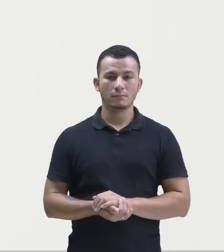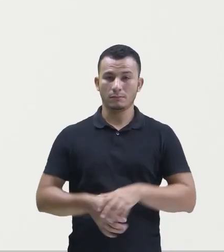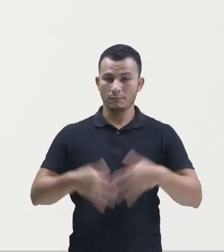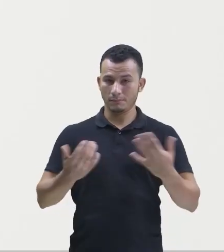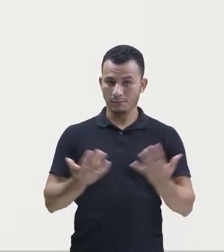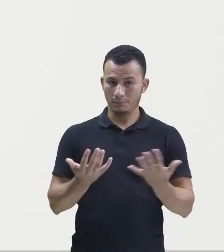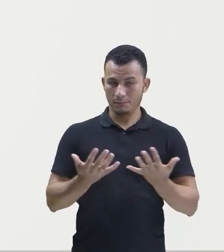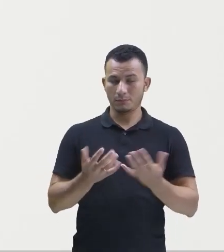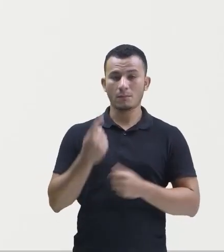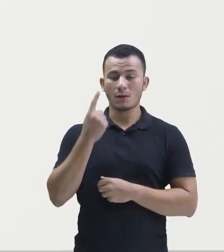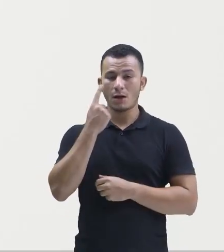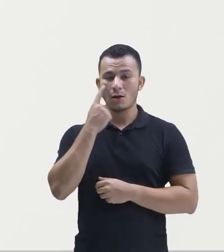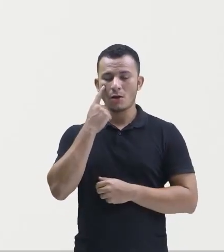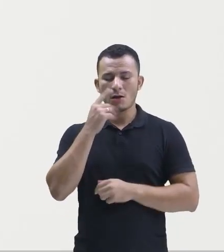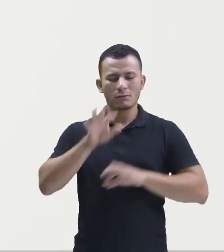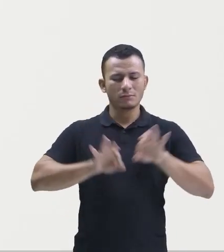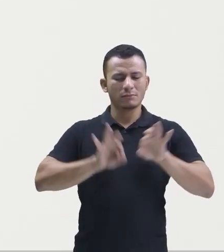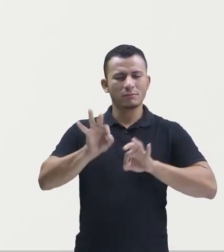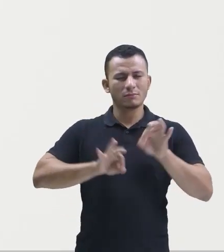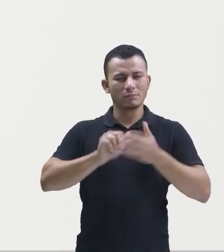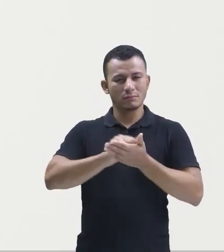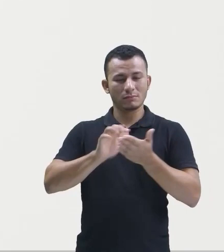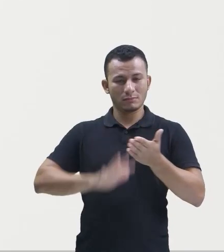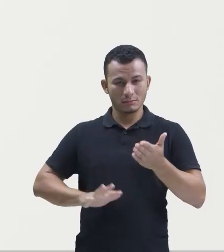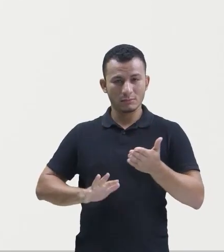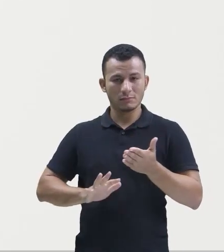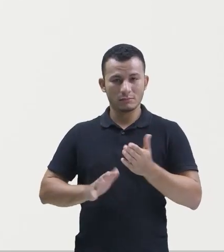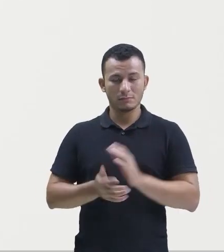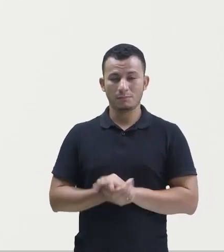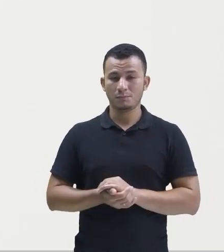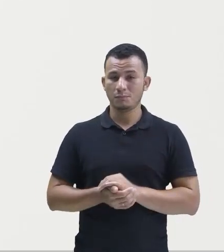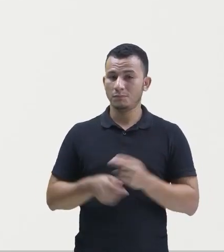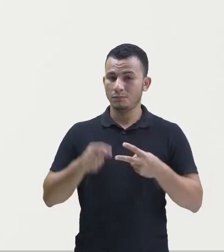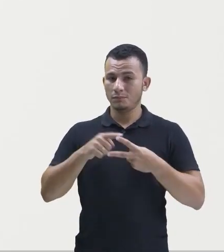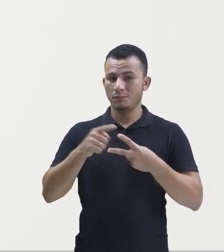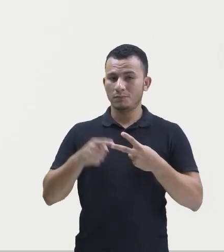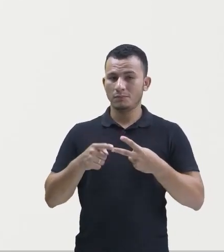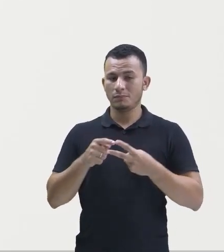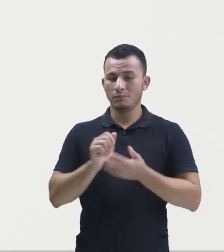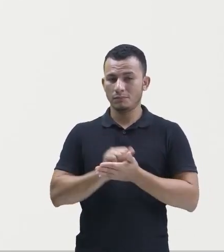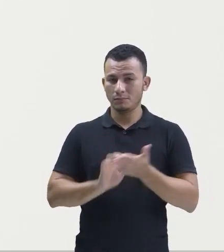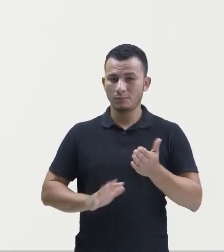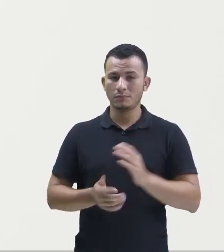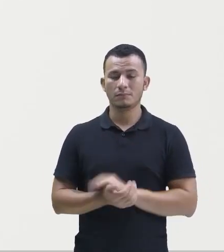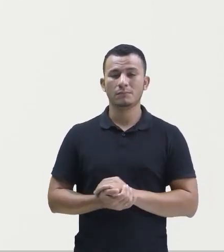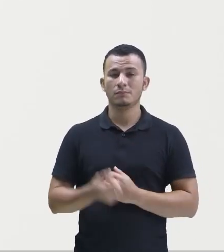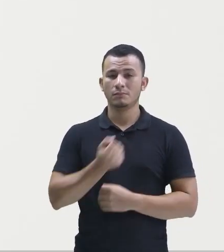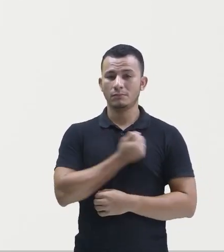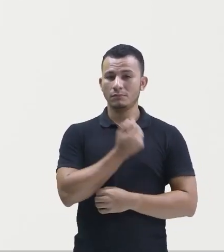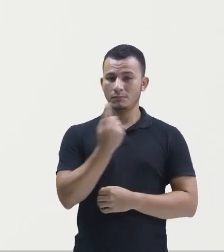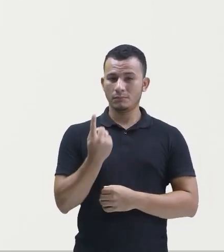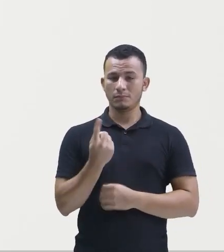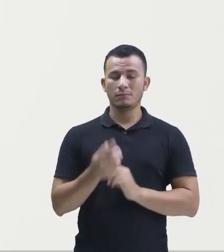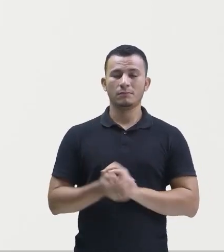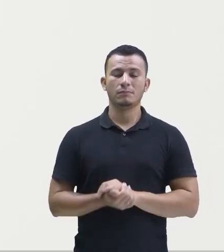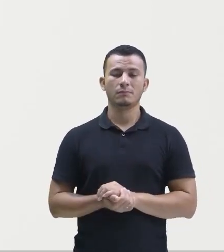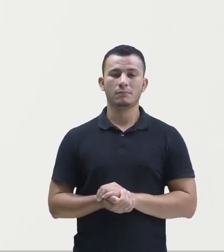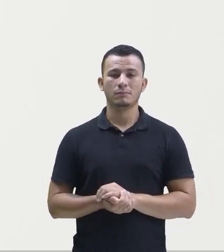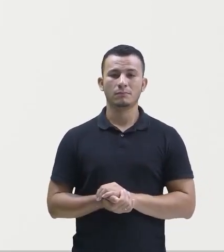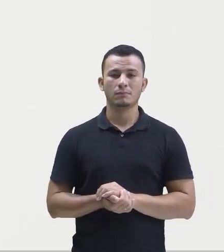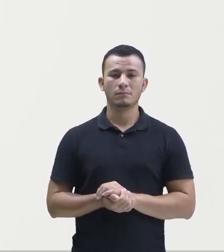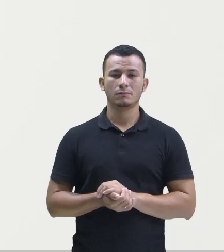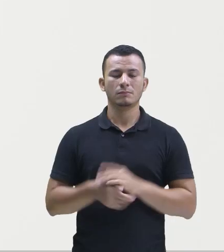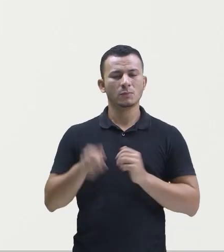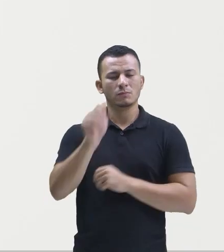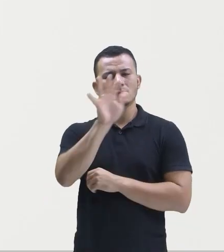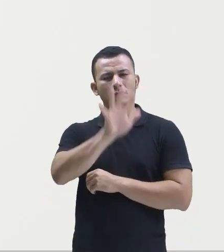Olha só, crianças, que nós preparamos para vocês aqui 2 questões, né? Vamos ver aqui qual é a questão número 1.